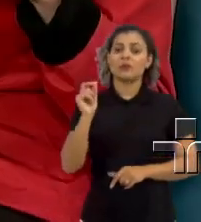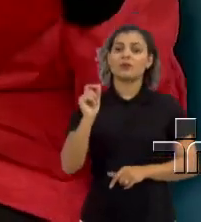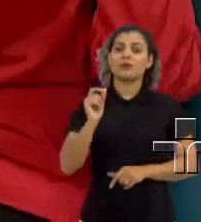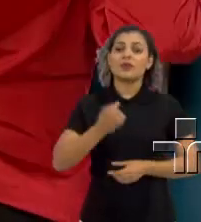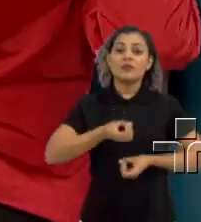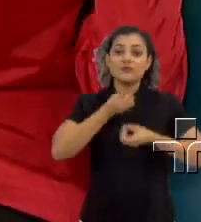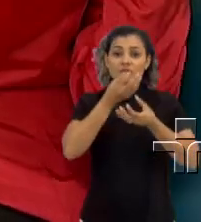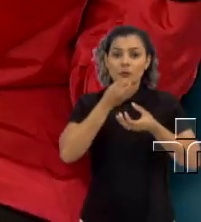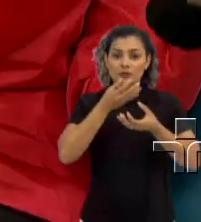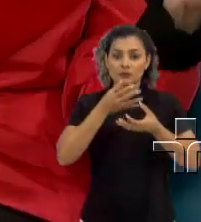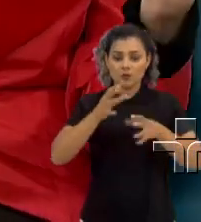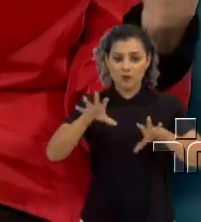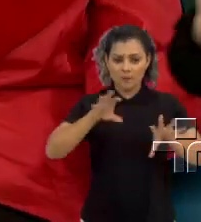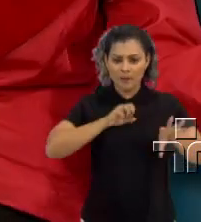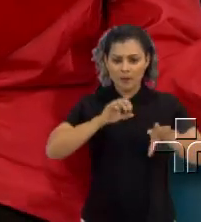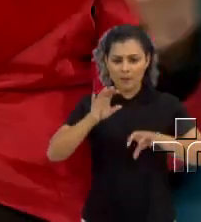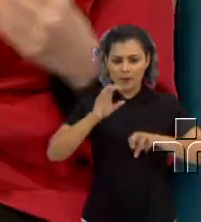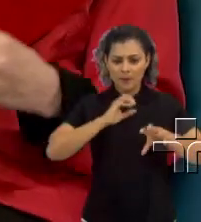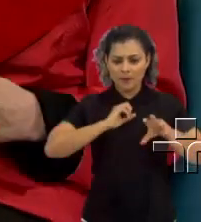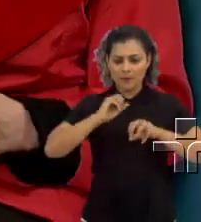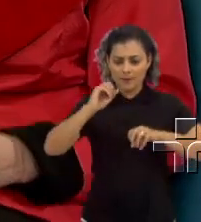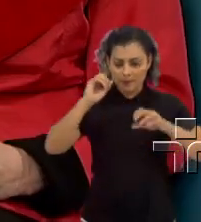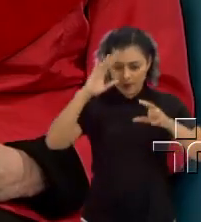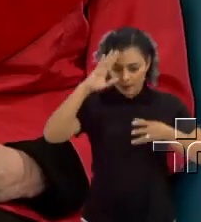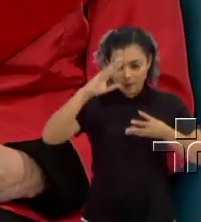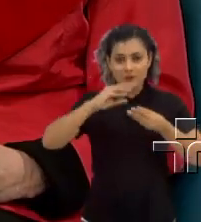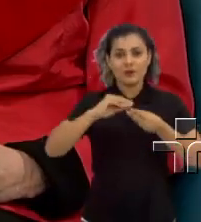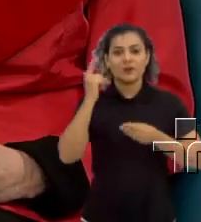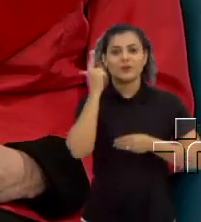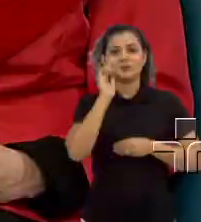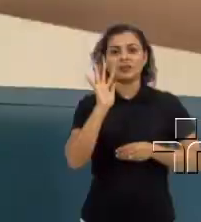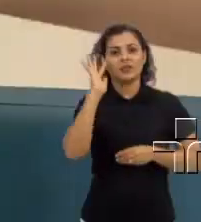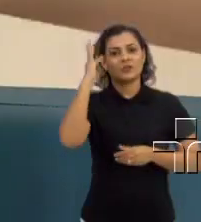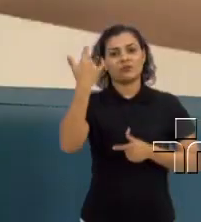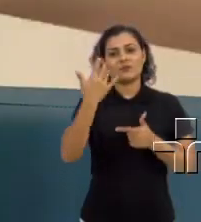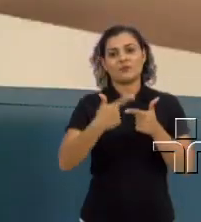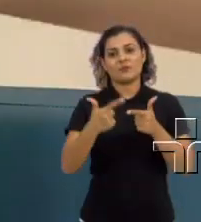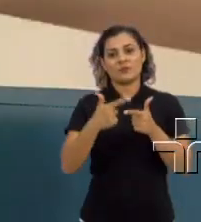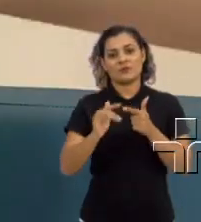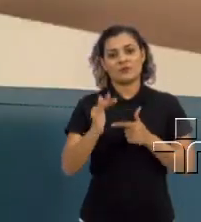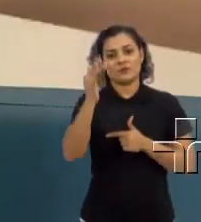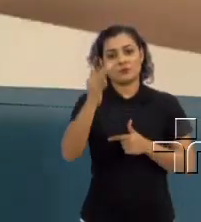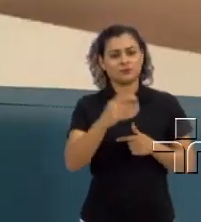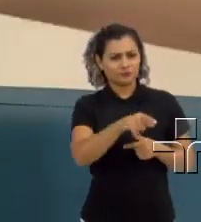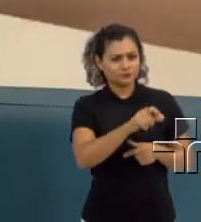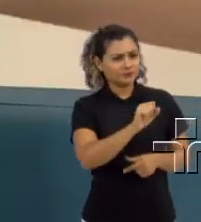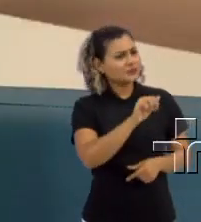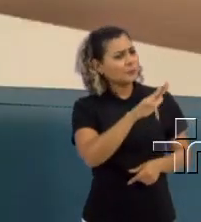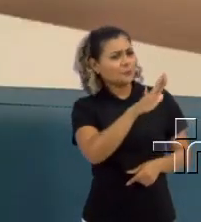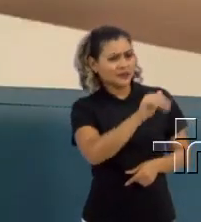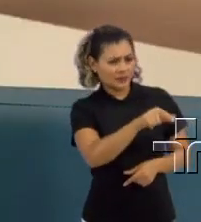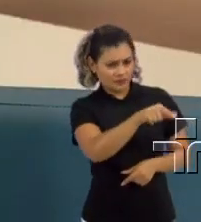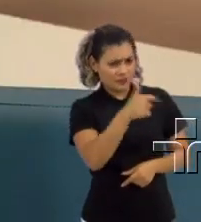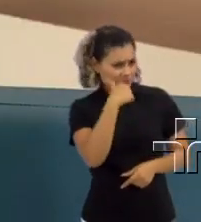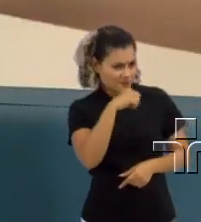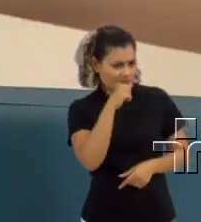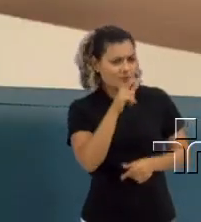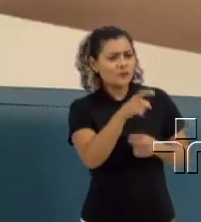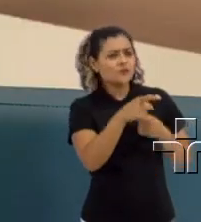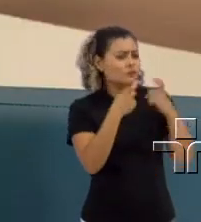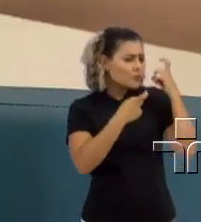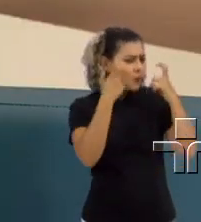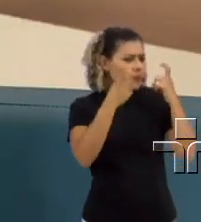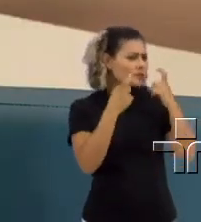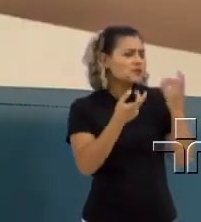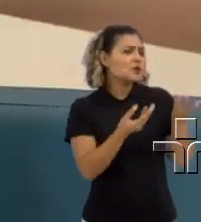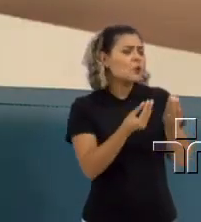acumular essas coisas, porque só assim você vai conseguir resolver os problemas do futuro. E Sabrina, como mãe, quais são as suas preocupações